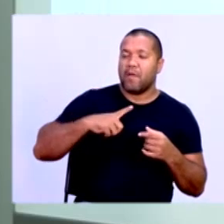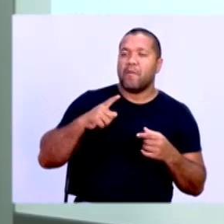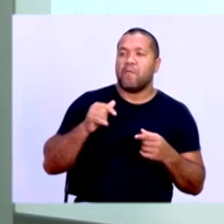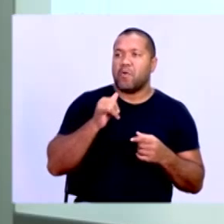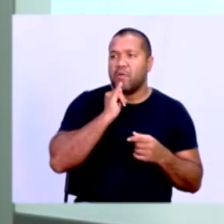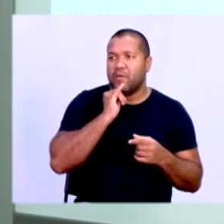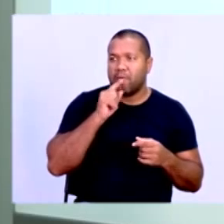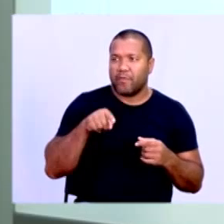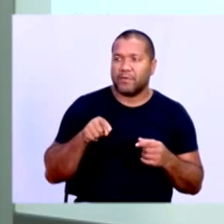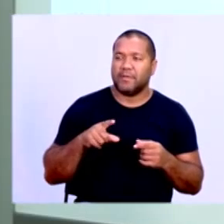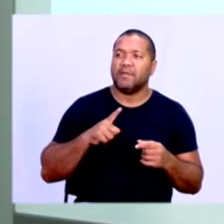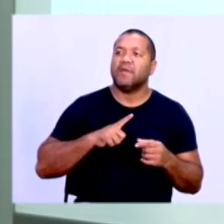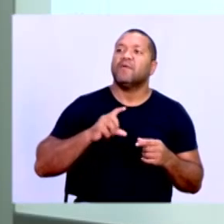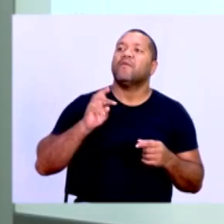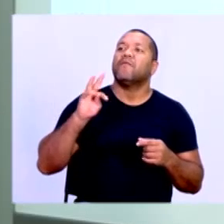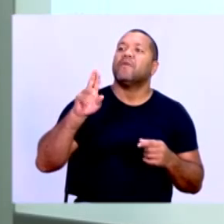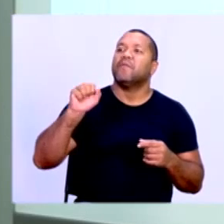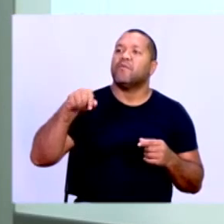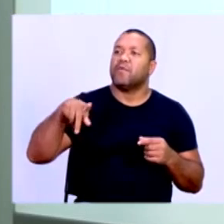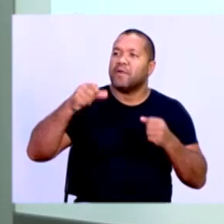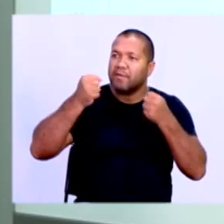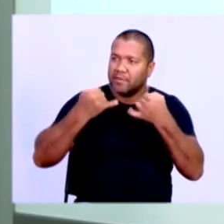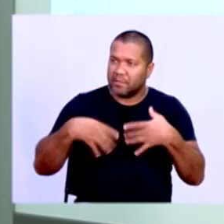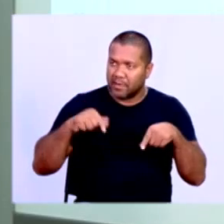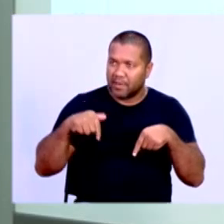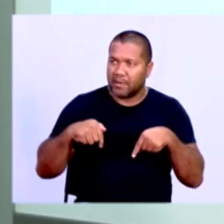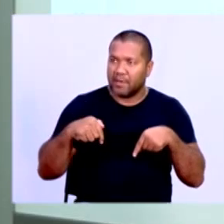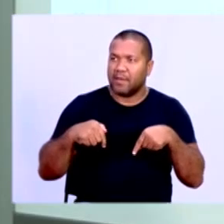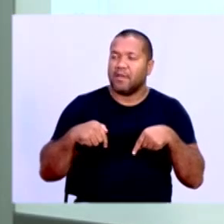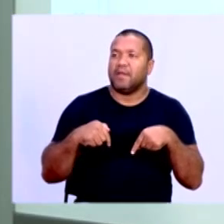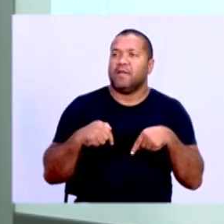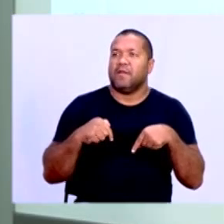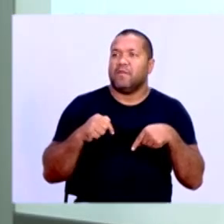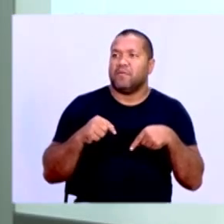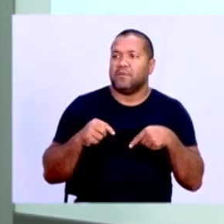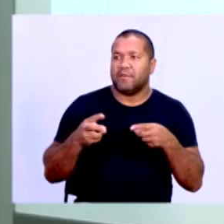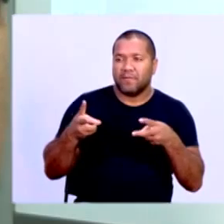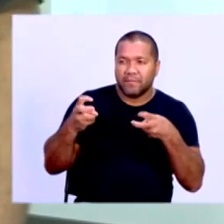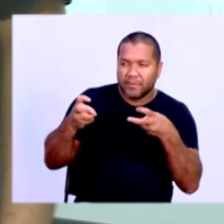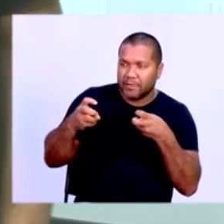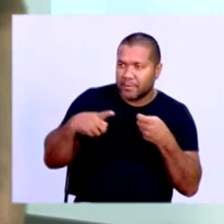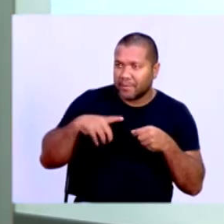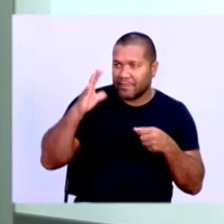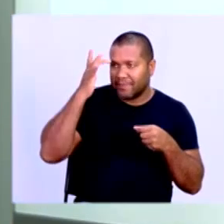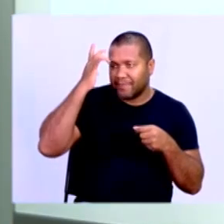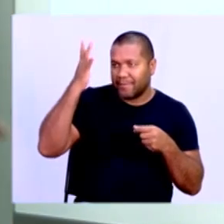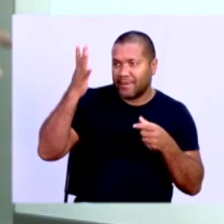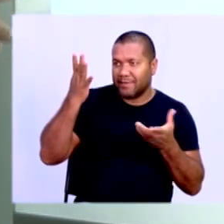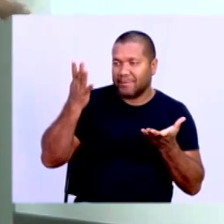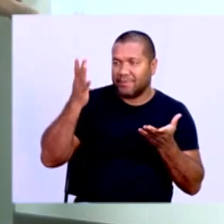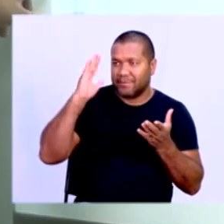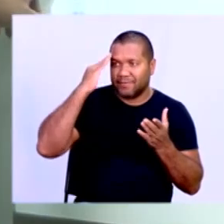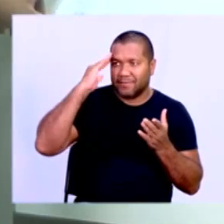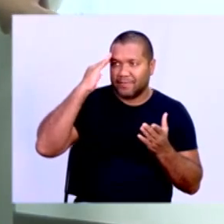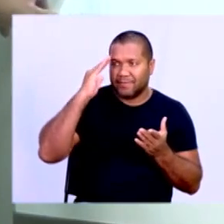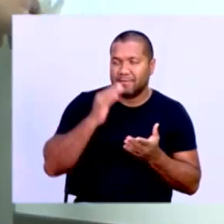um framework que a gente vai falar aqui, você vai notar que isso vai fluir mais fácil para o seu entendimento.